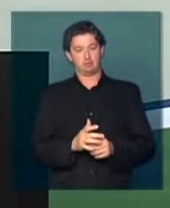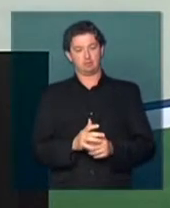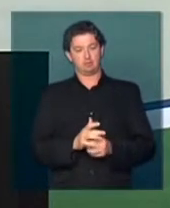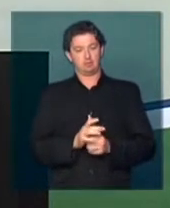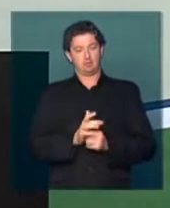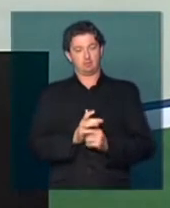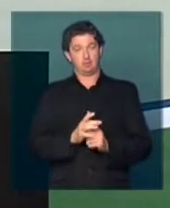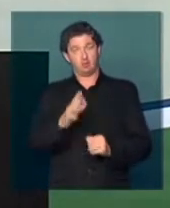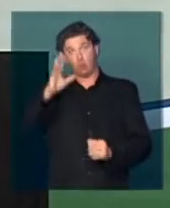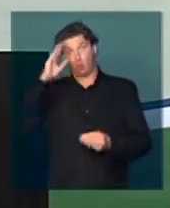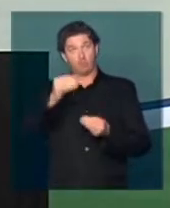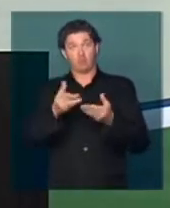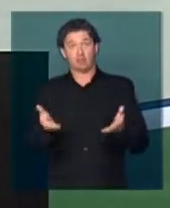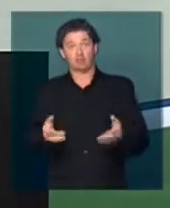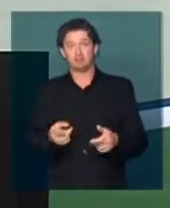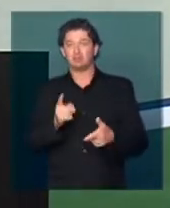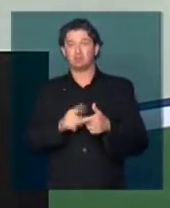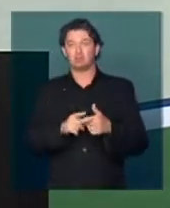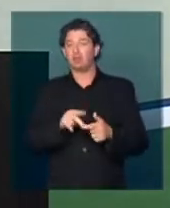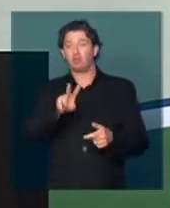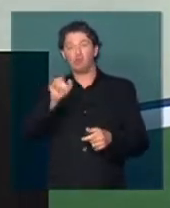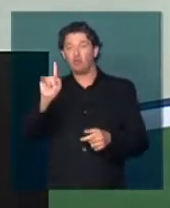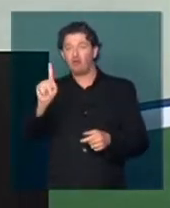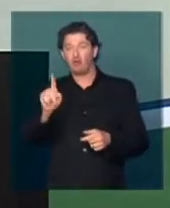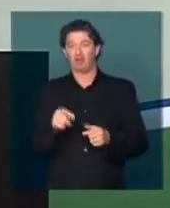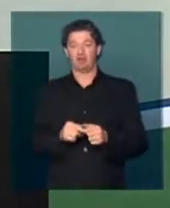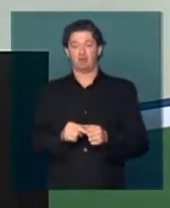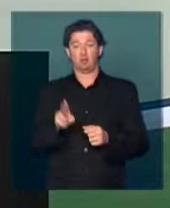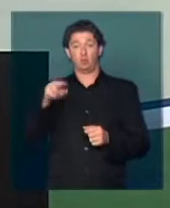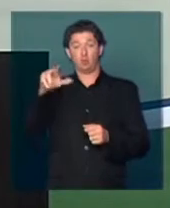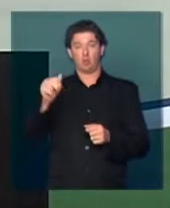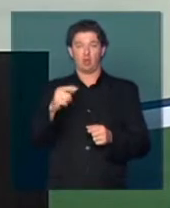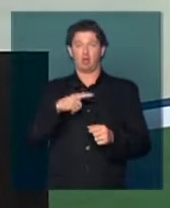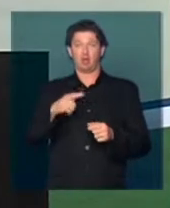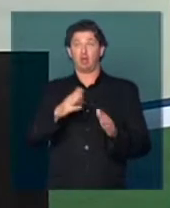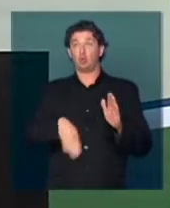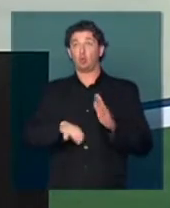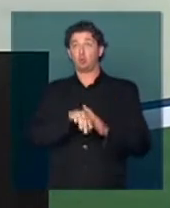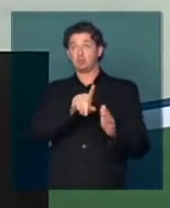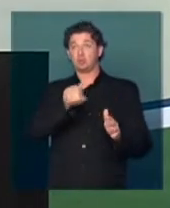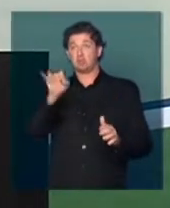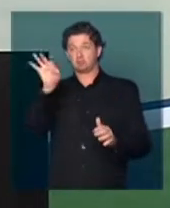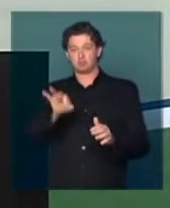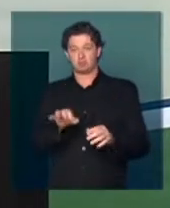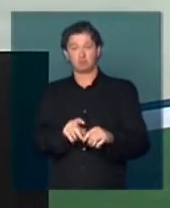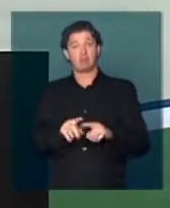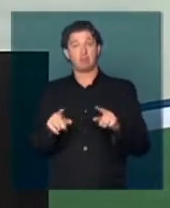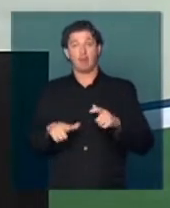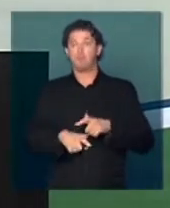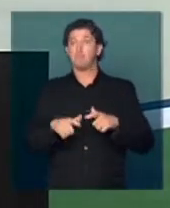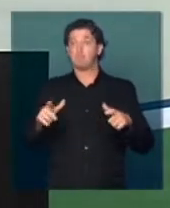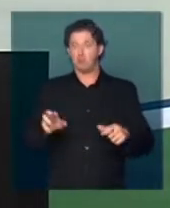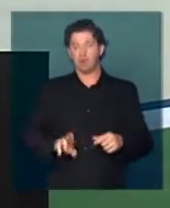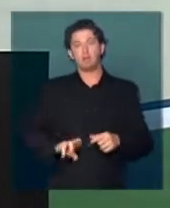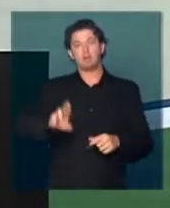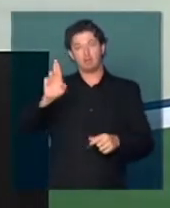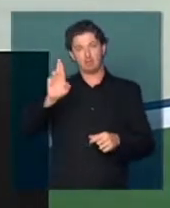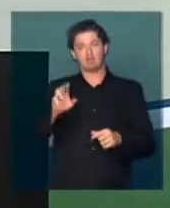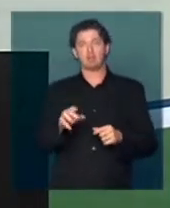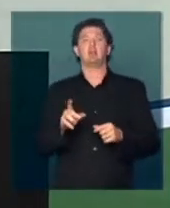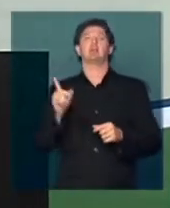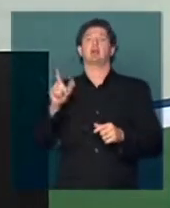ter essa compreensão de que ele não vai jamais obter a unanimidade, mas a maioria representa a